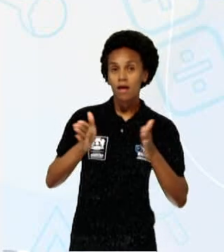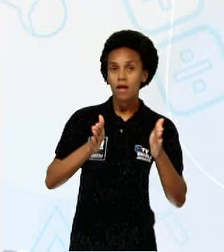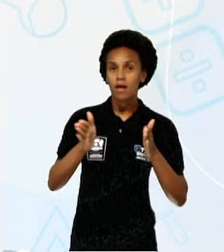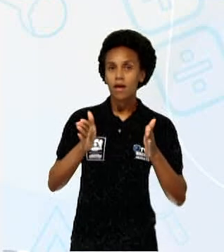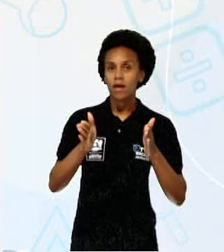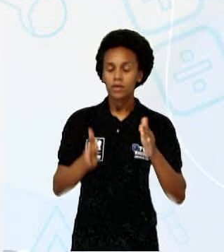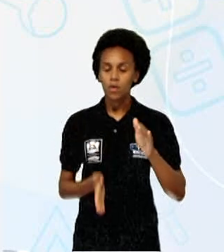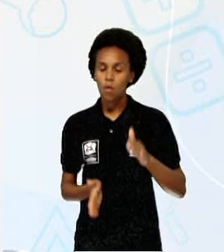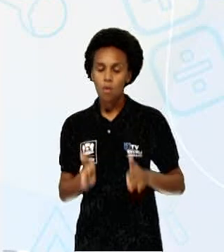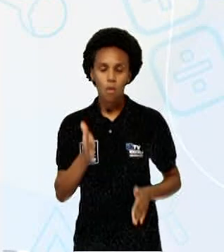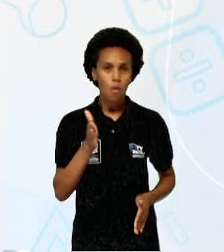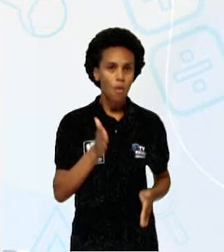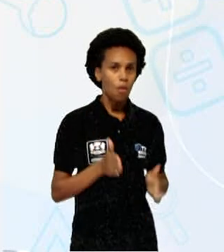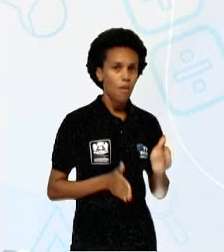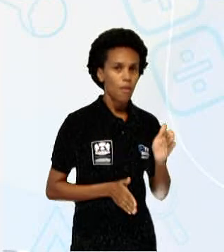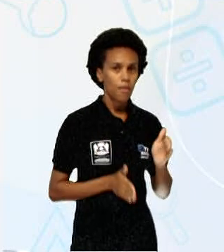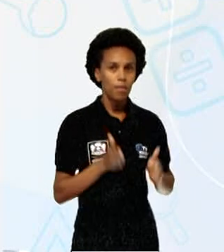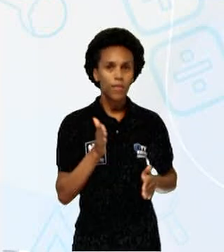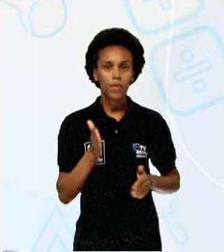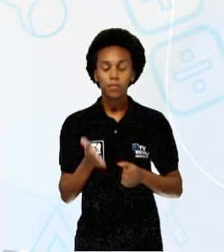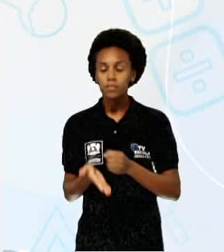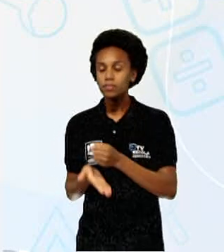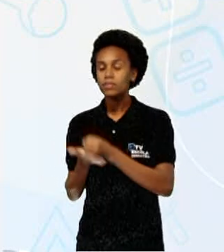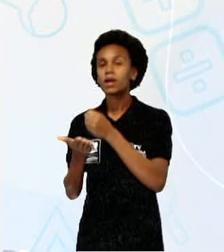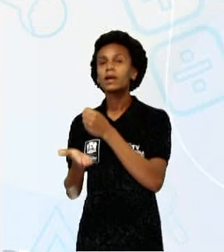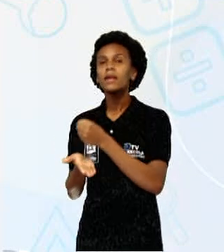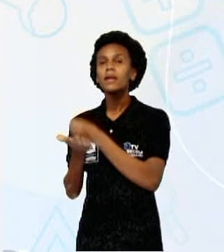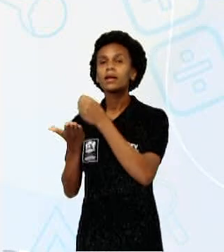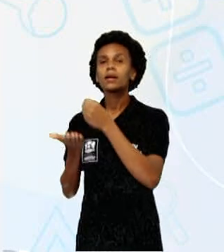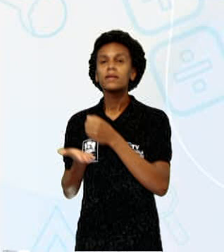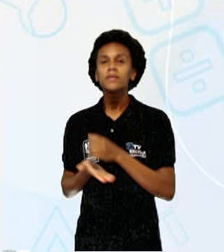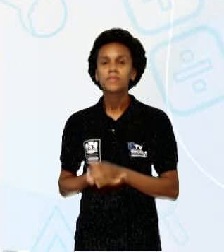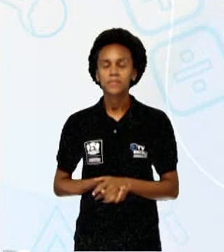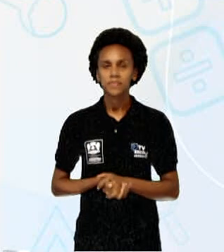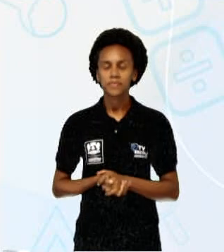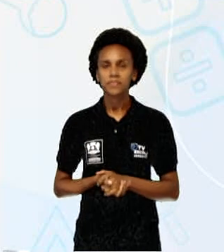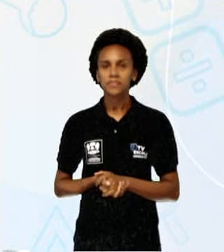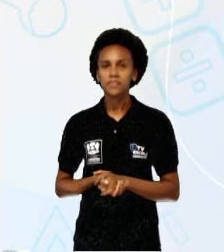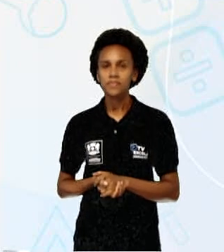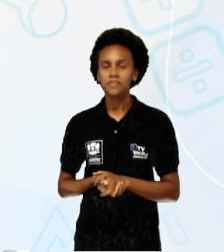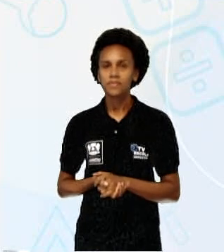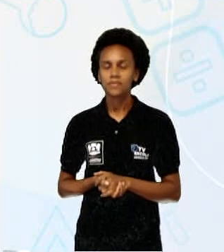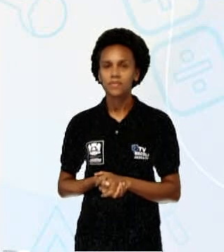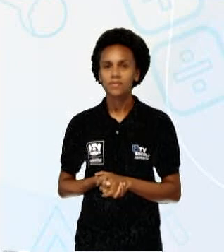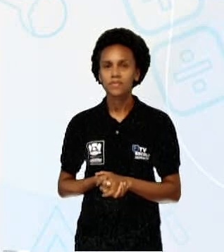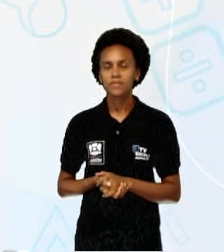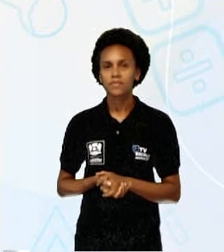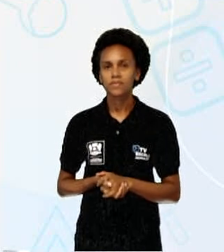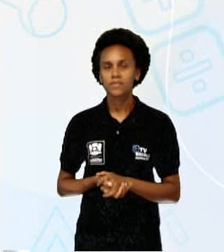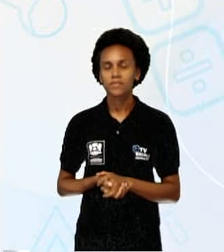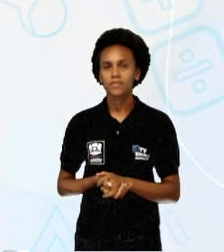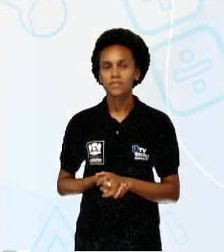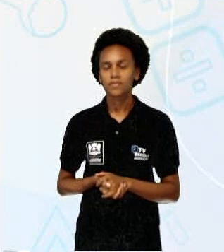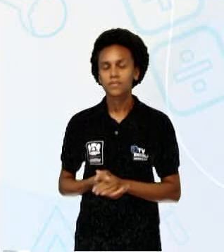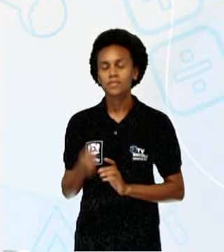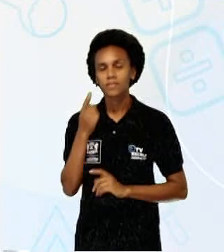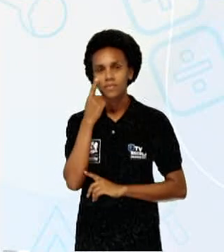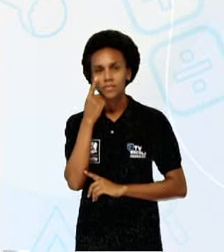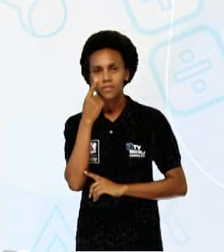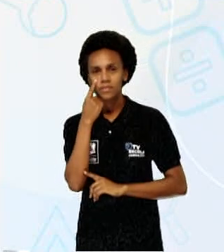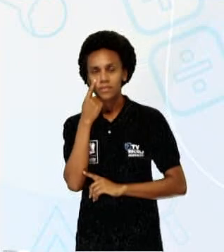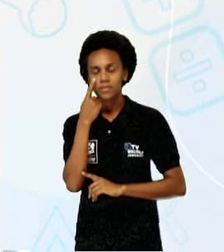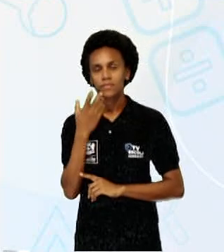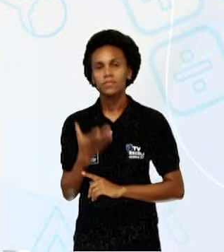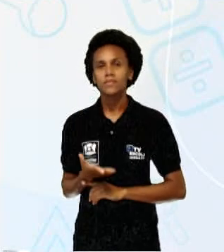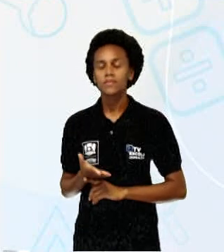entre quais os brinquedos estão entre os robôs e as petecas Olha aí os